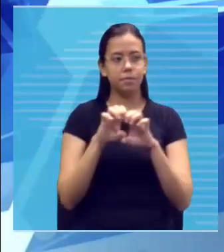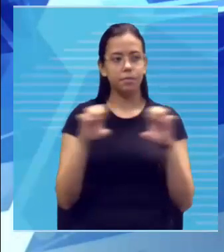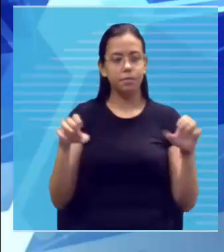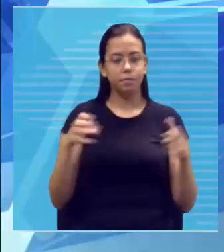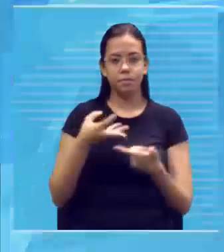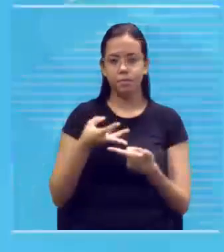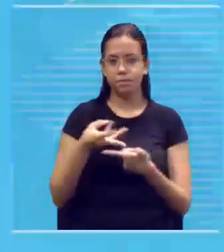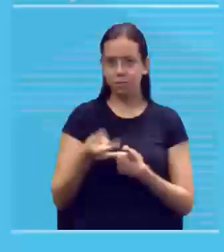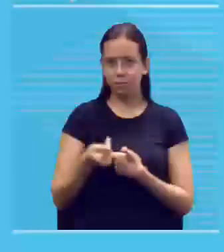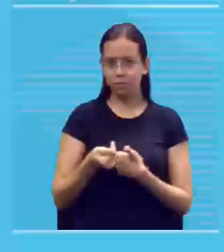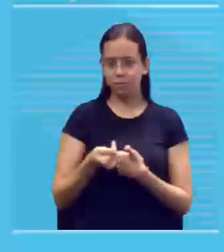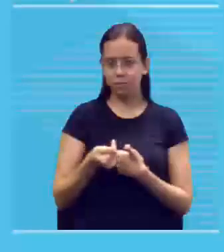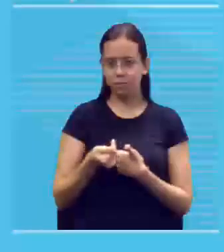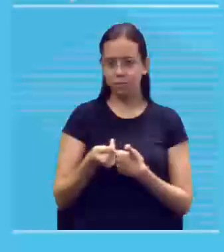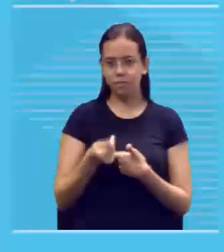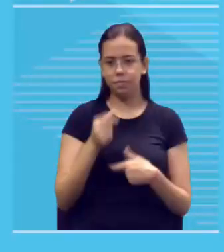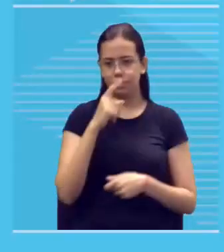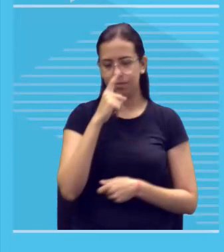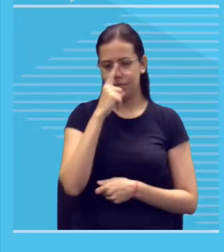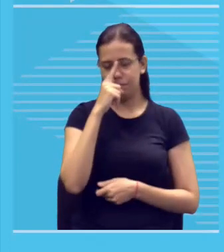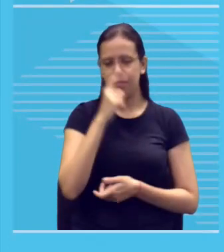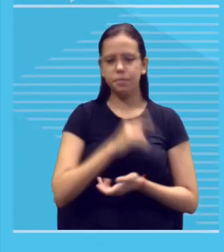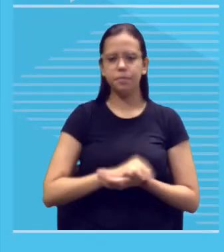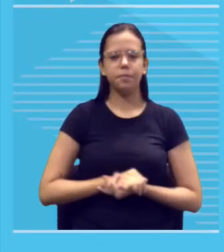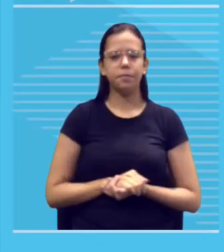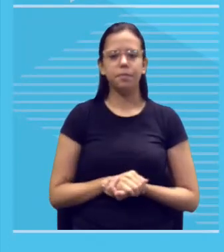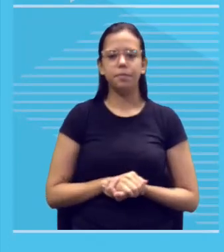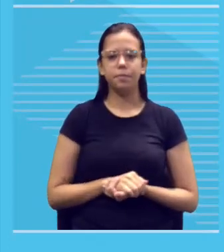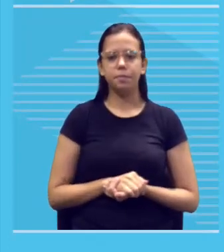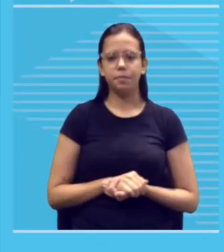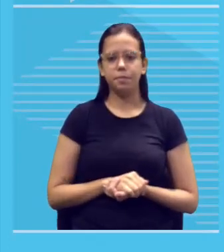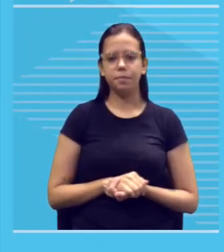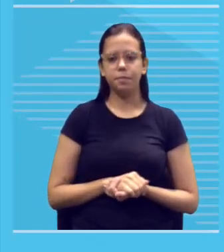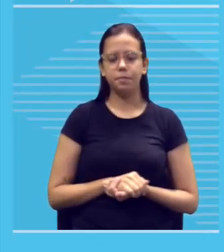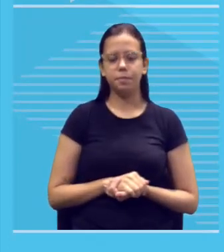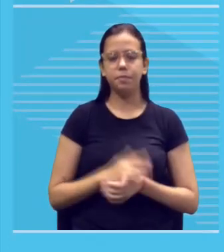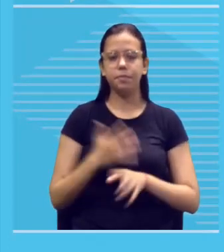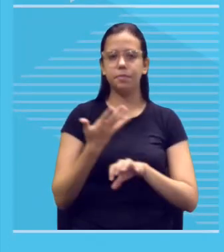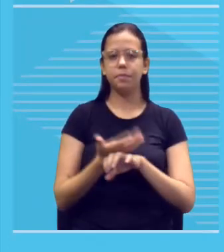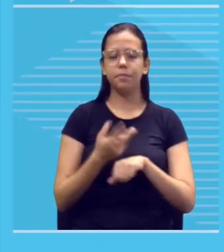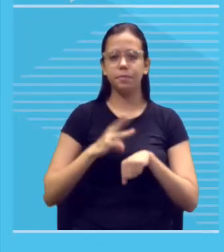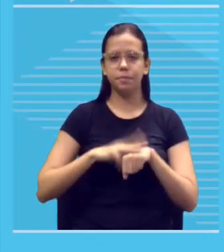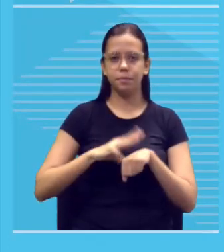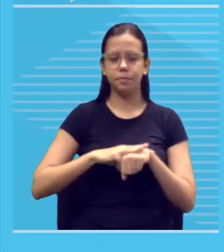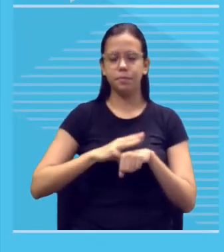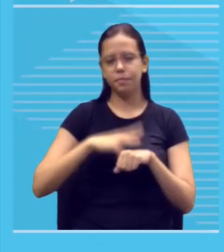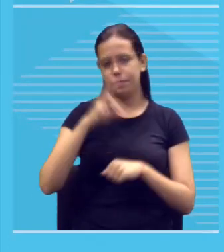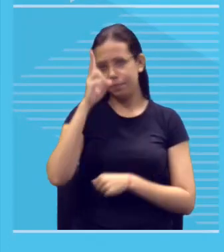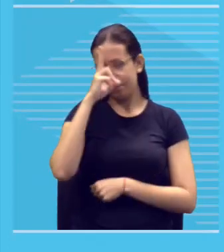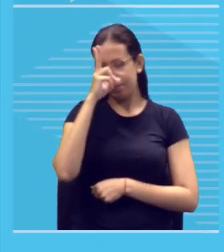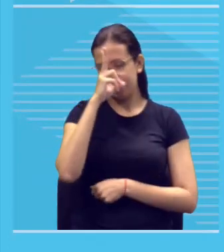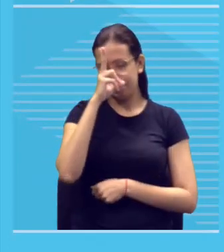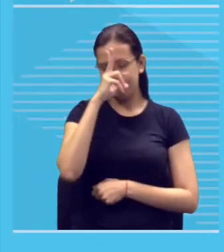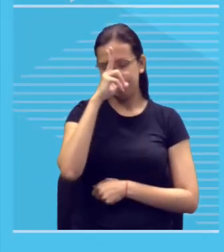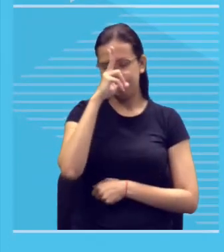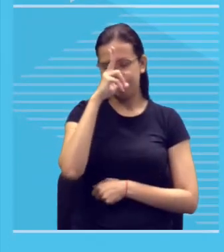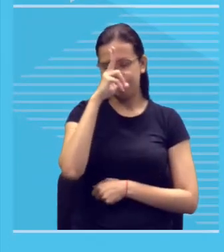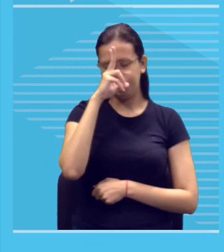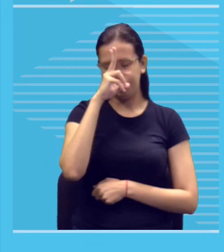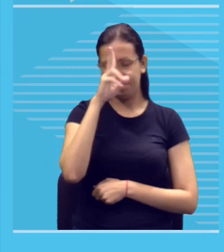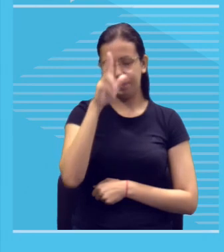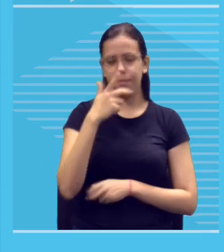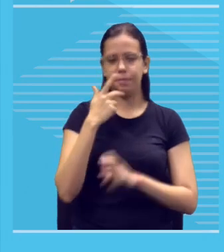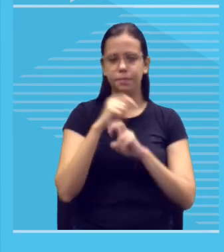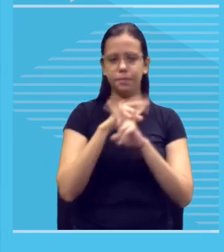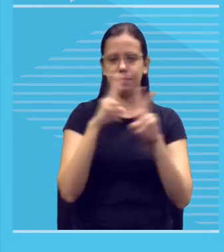né a gente na nossa disciplina de matemática na segunda-feira tá falando